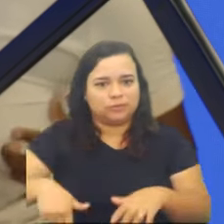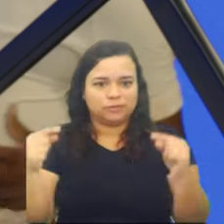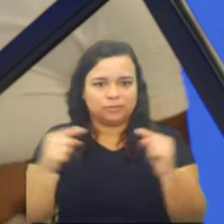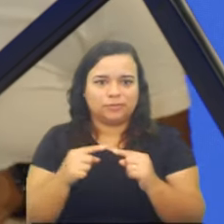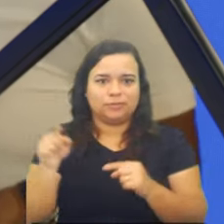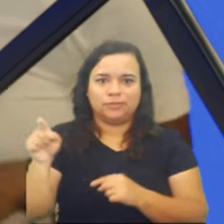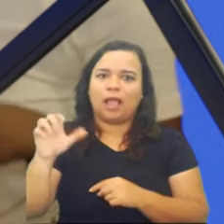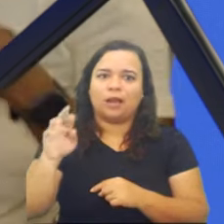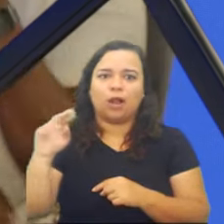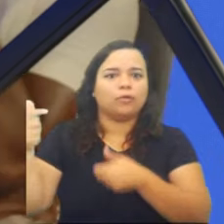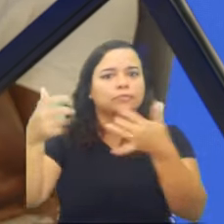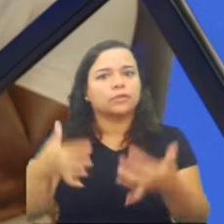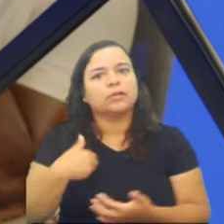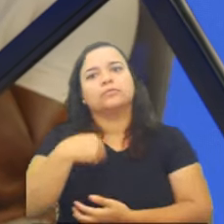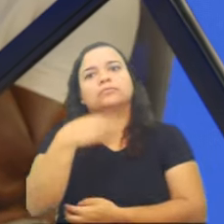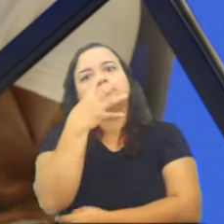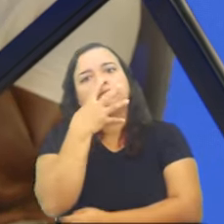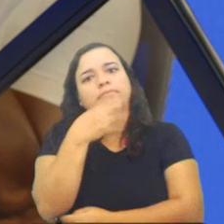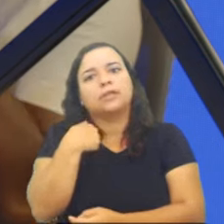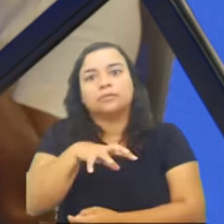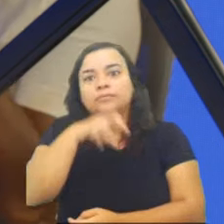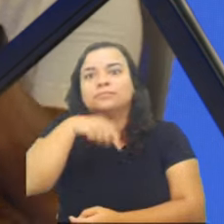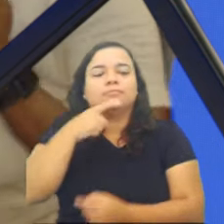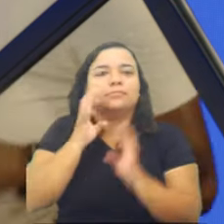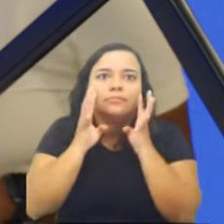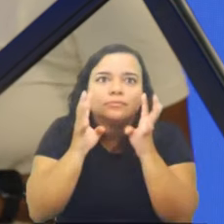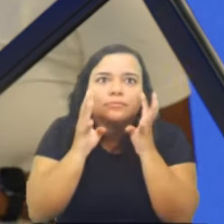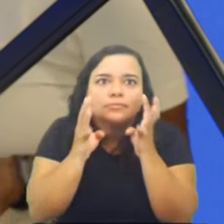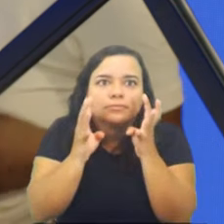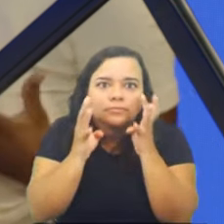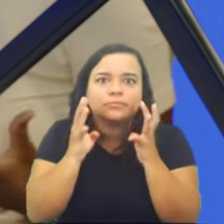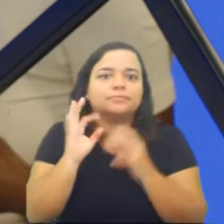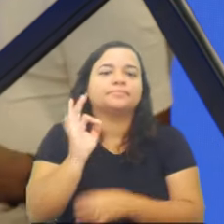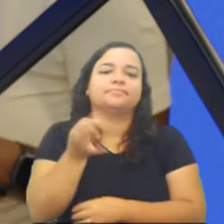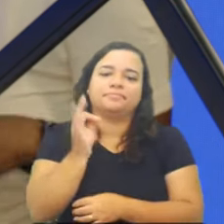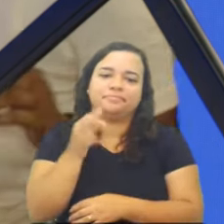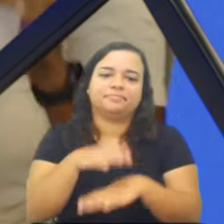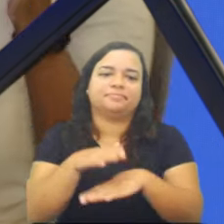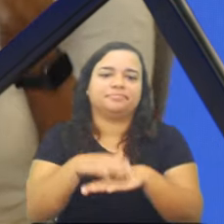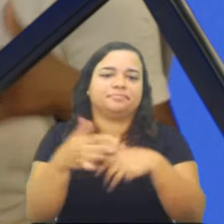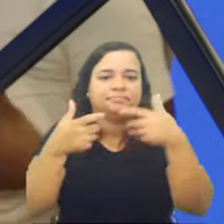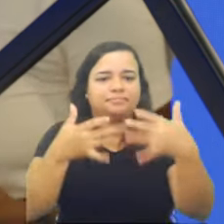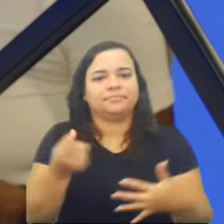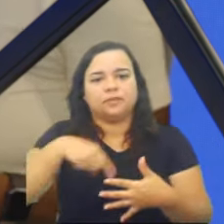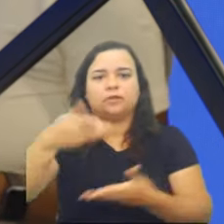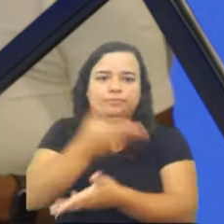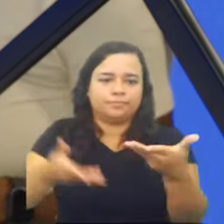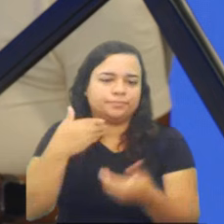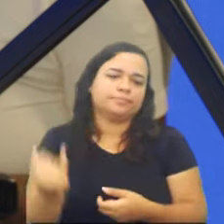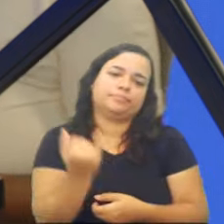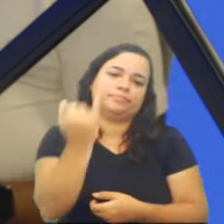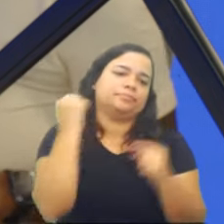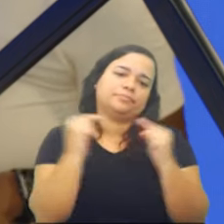novo entendeu vi a Carol tava aqui assim ó nem respirava né ouvindo também você é o tipo a gente tem muito que se